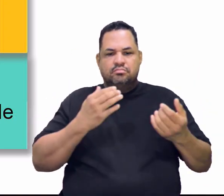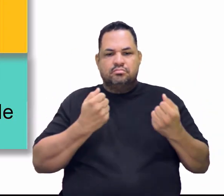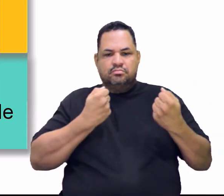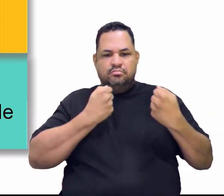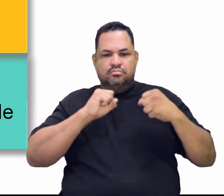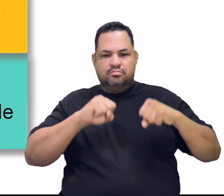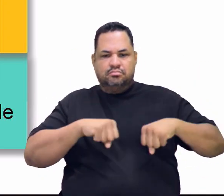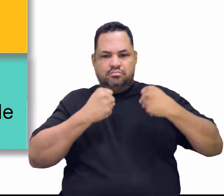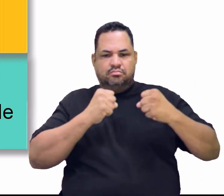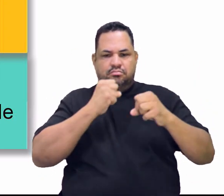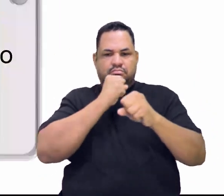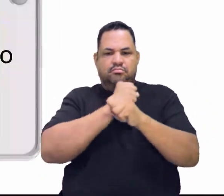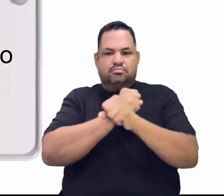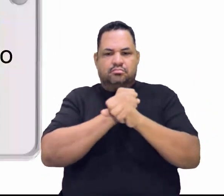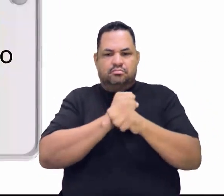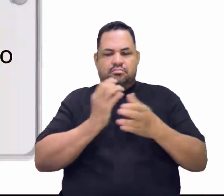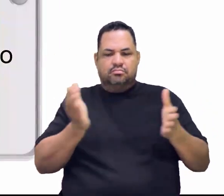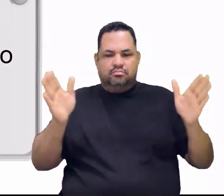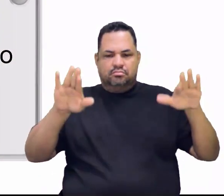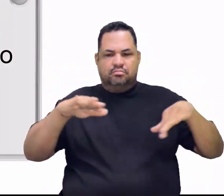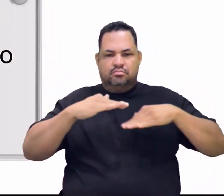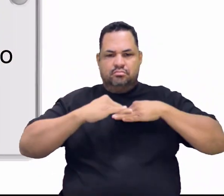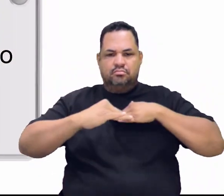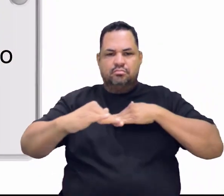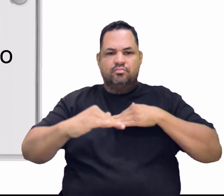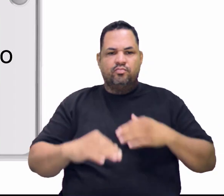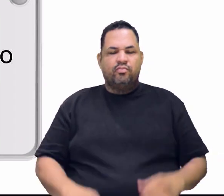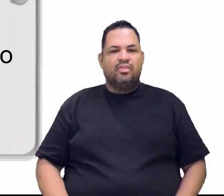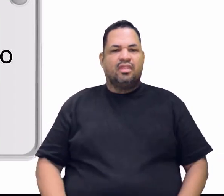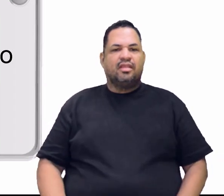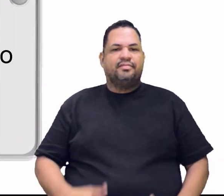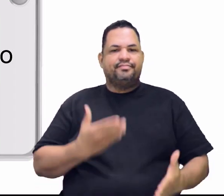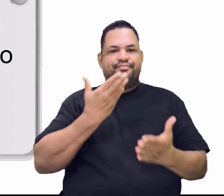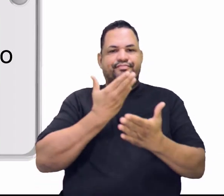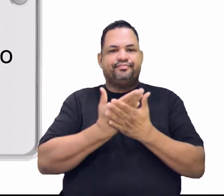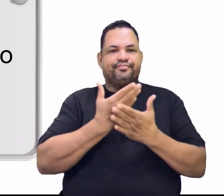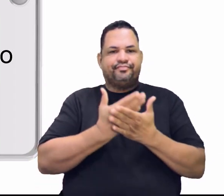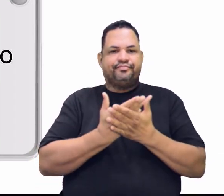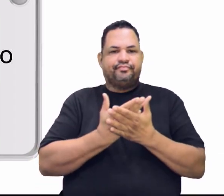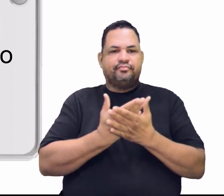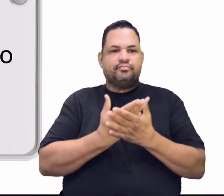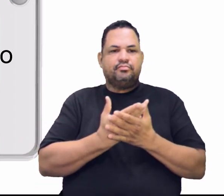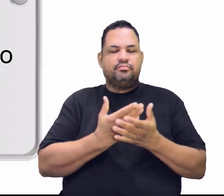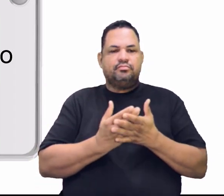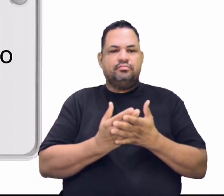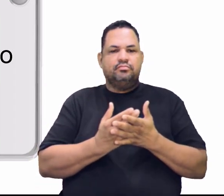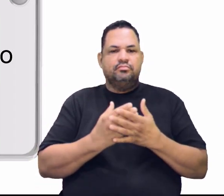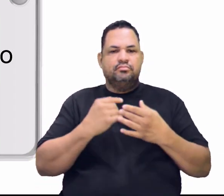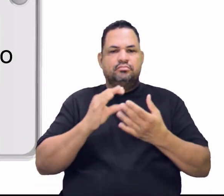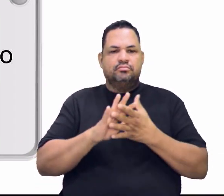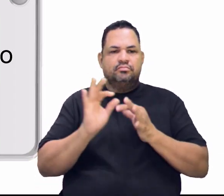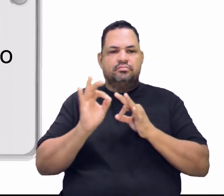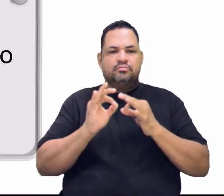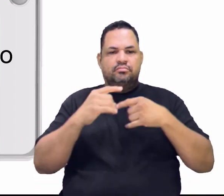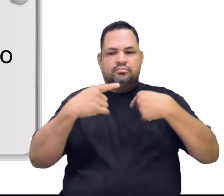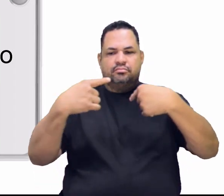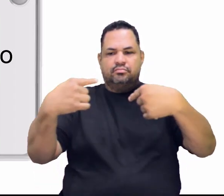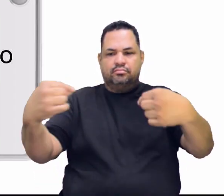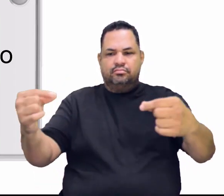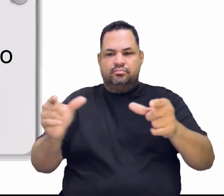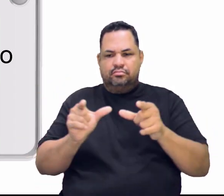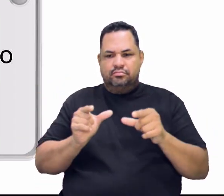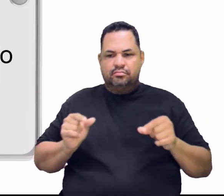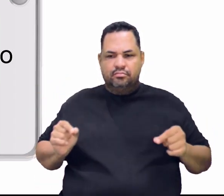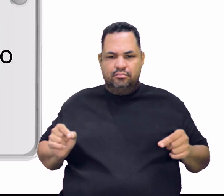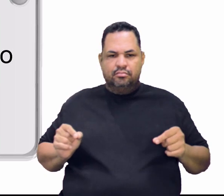resistência escrava no Vale do Guaporé. Tá bom? Bom, na aula que fala sobre o Real